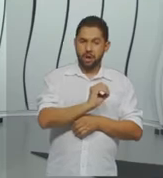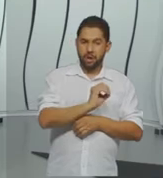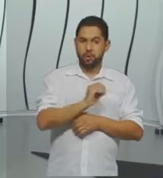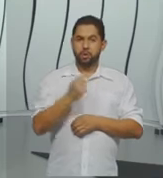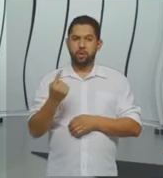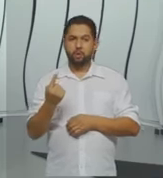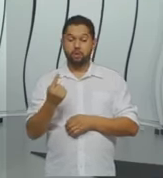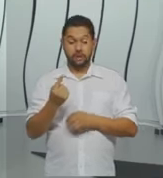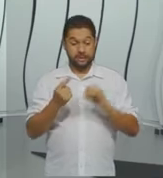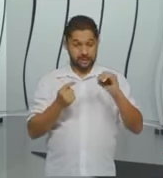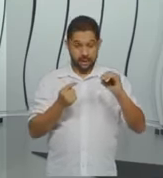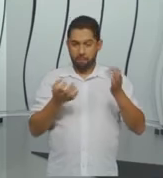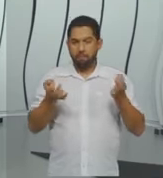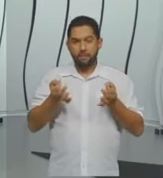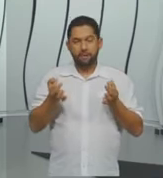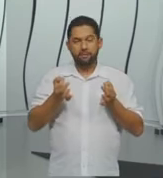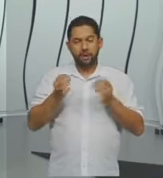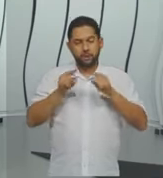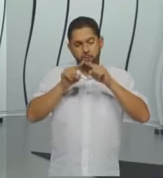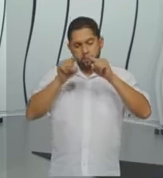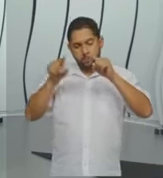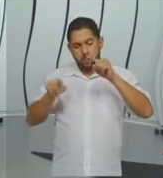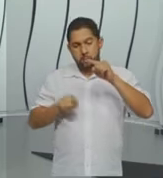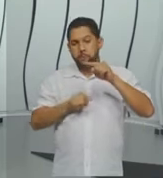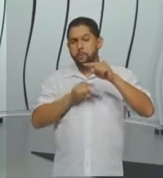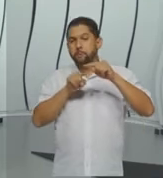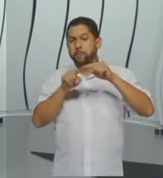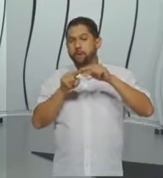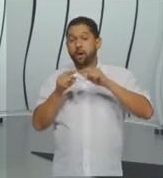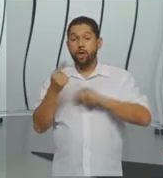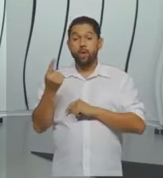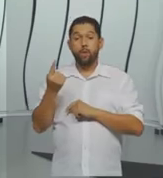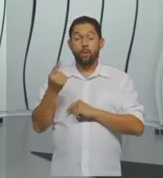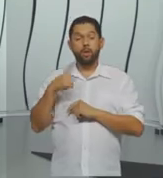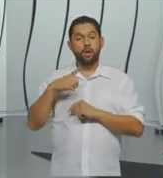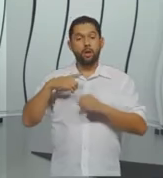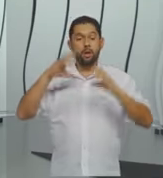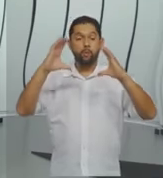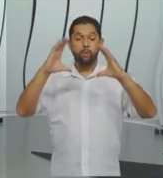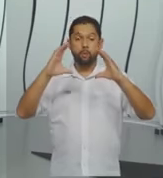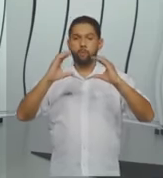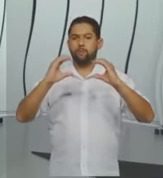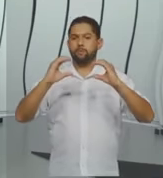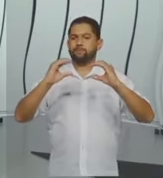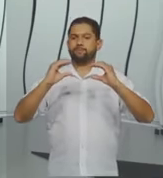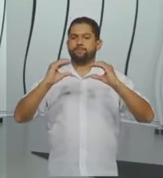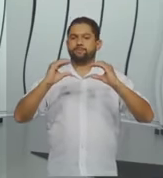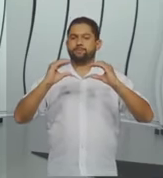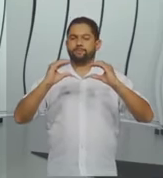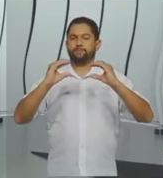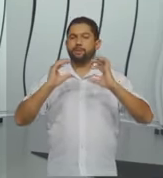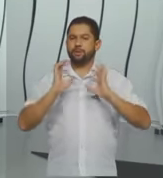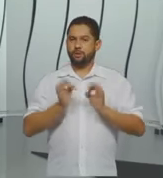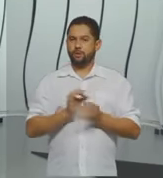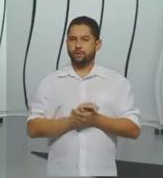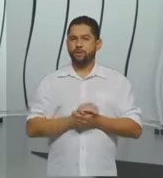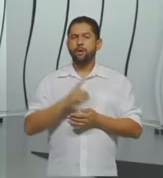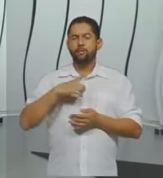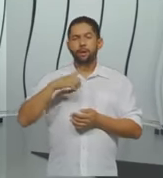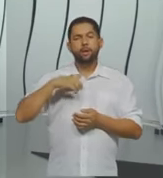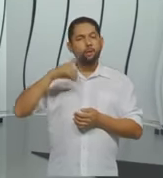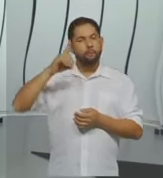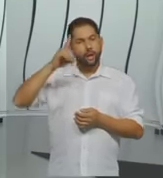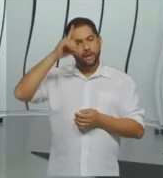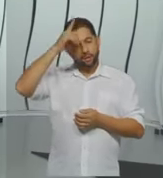uma circunferência e 1 seria uma elipse completamente achatada. Só para vocês terem uma ideia de como é que